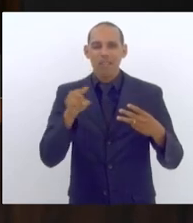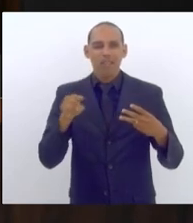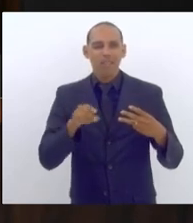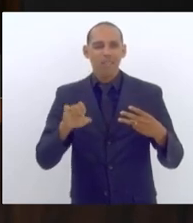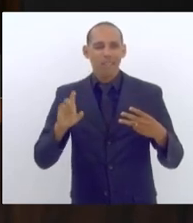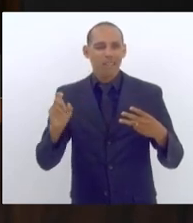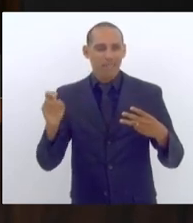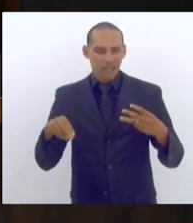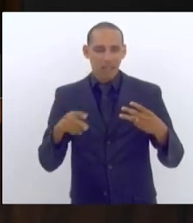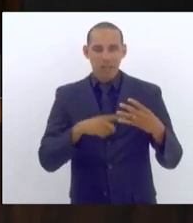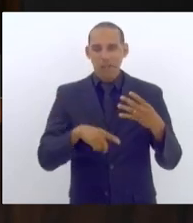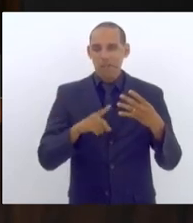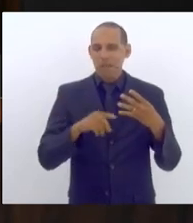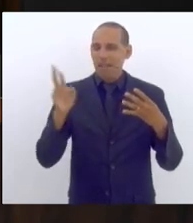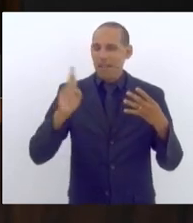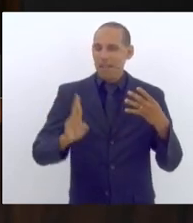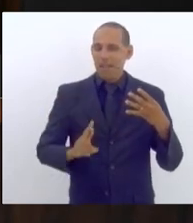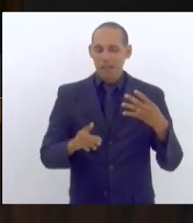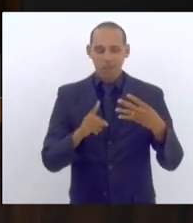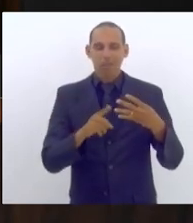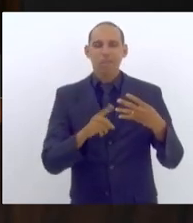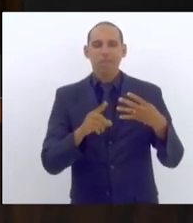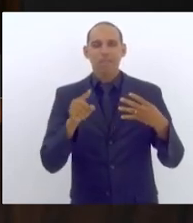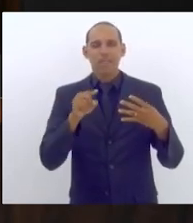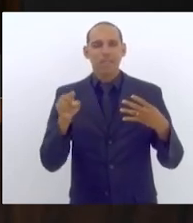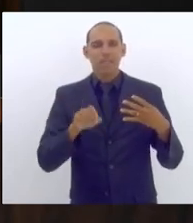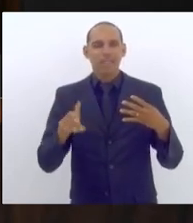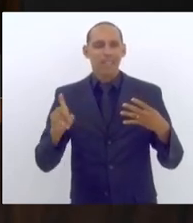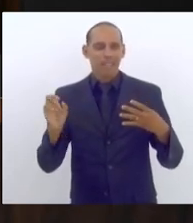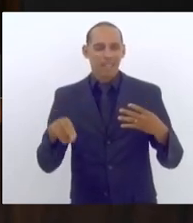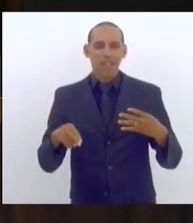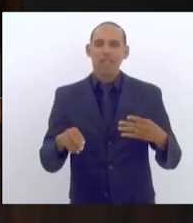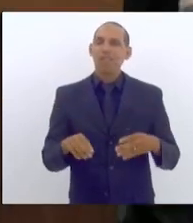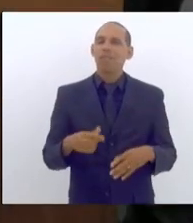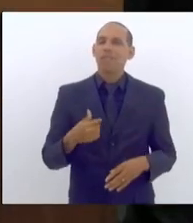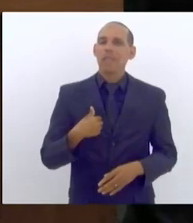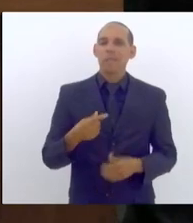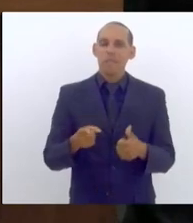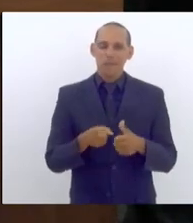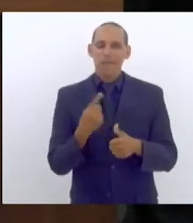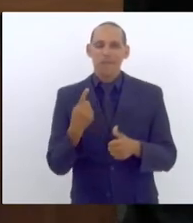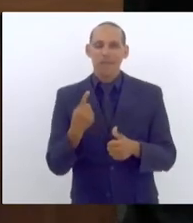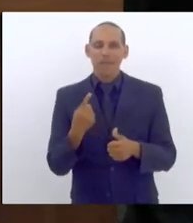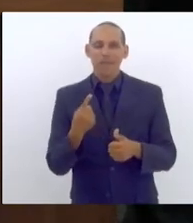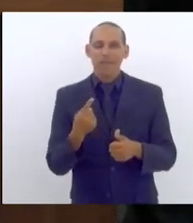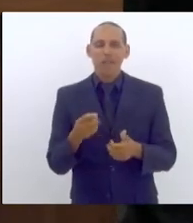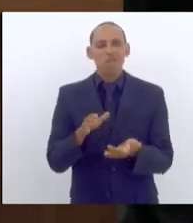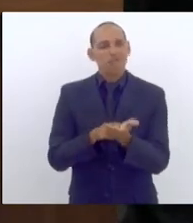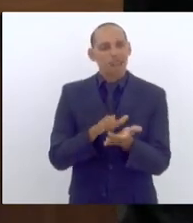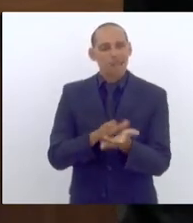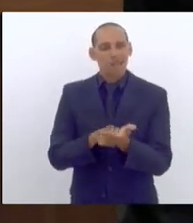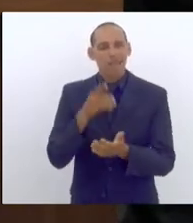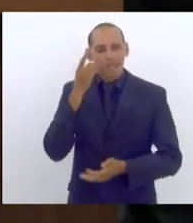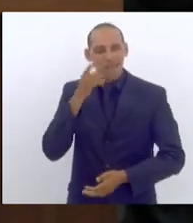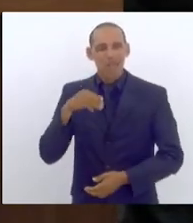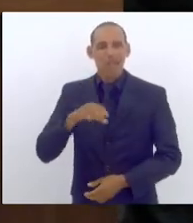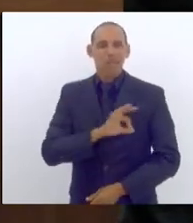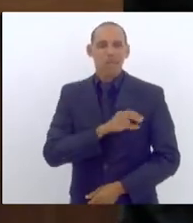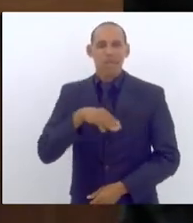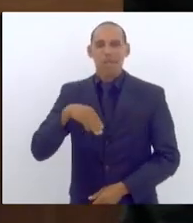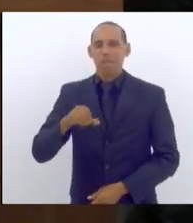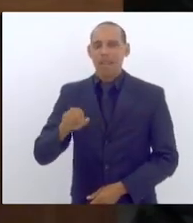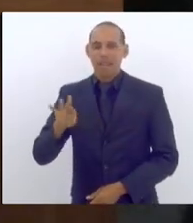deputada Renata Souza. Deputada Zeidan. Eu quero primeiro iniciar parabenizando a deputada Marta